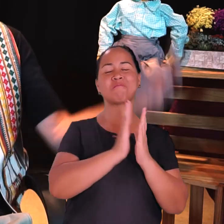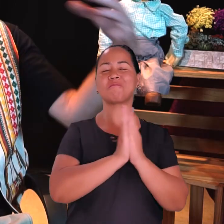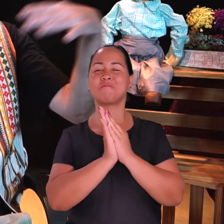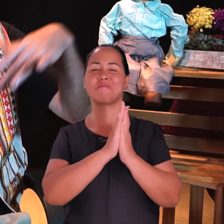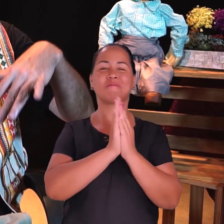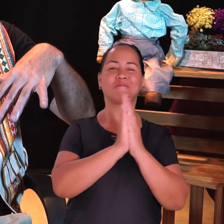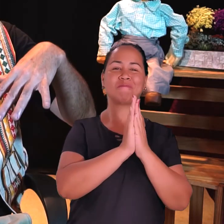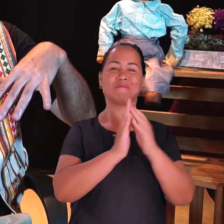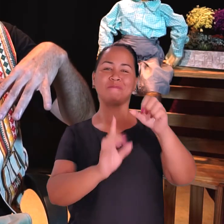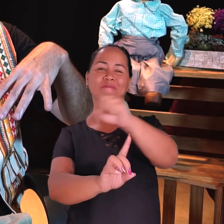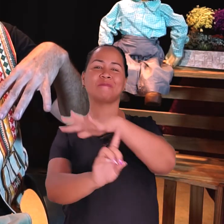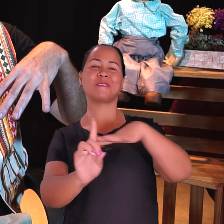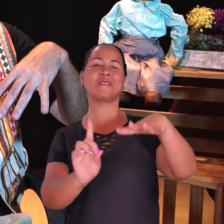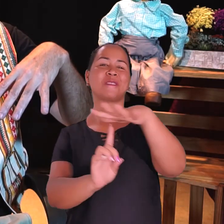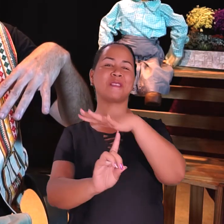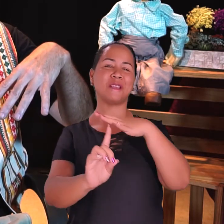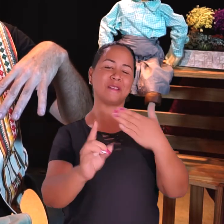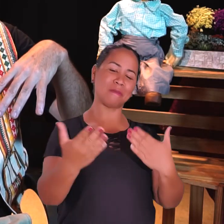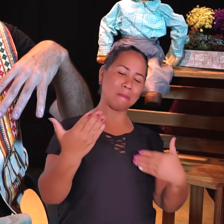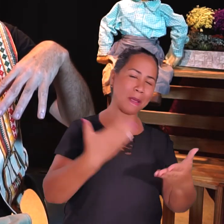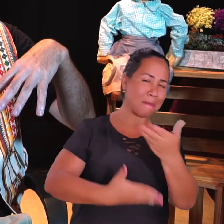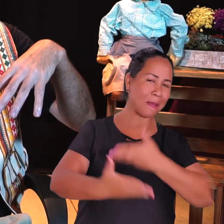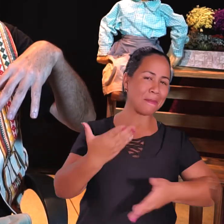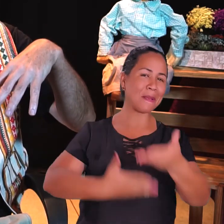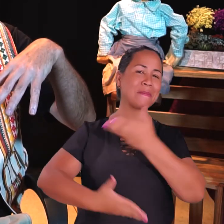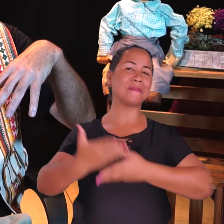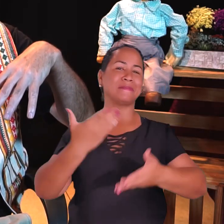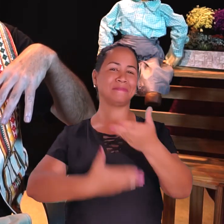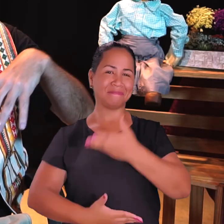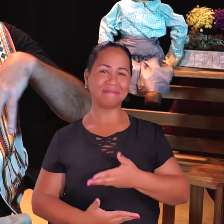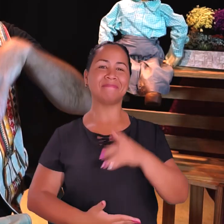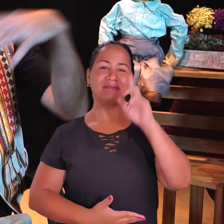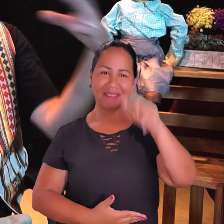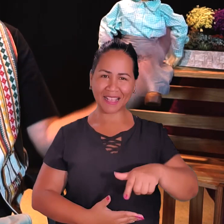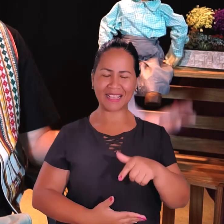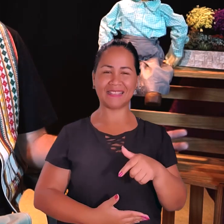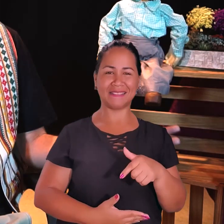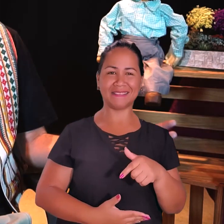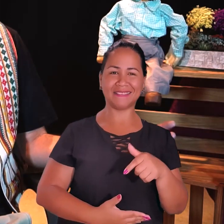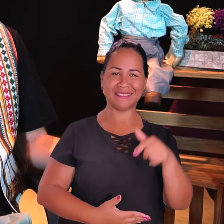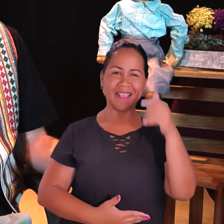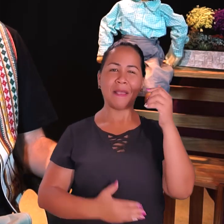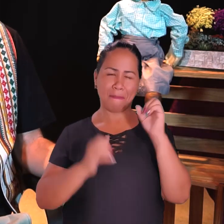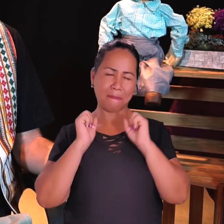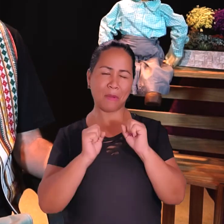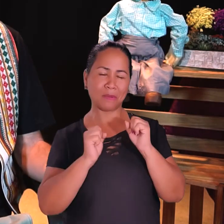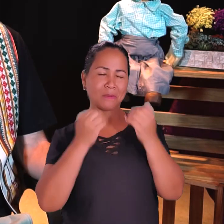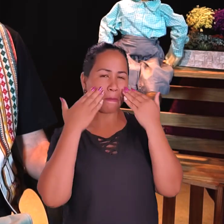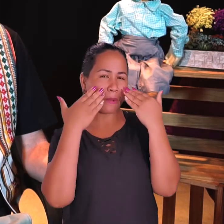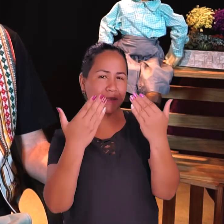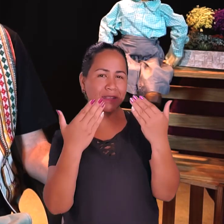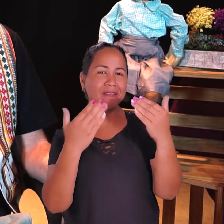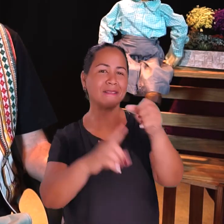apresentando, a comunidade que você se insere, né, porque essa coisa de você poder apresentar o espetáculo para a sua